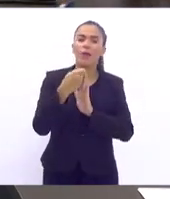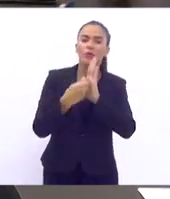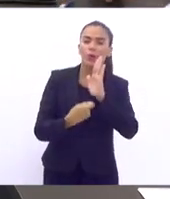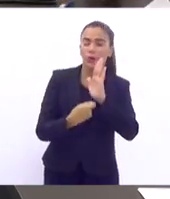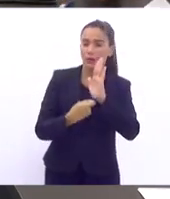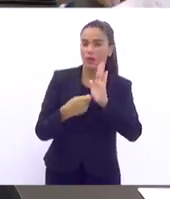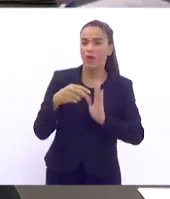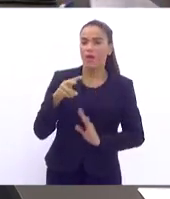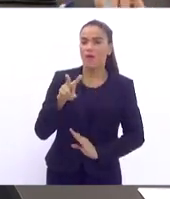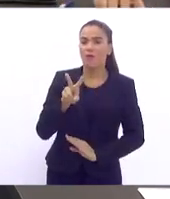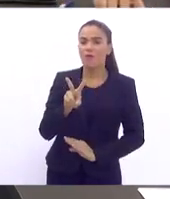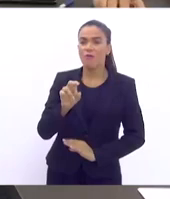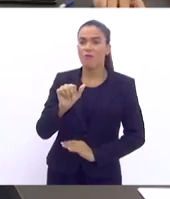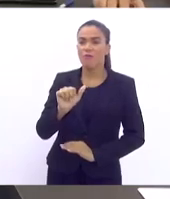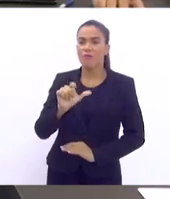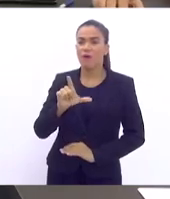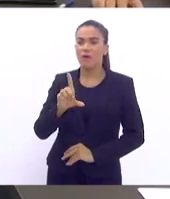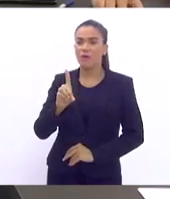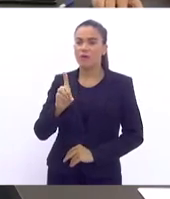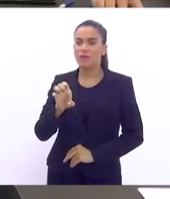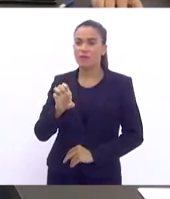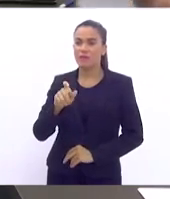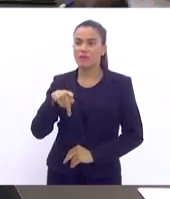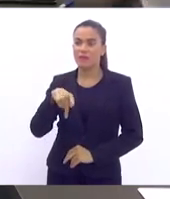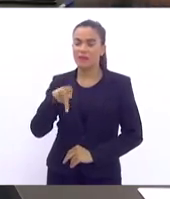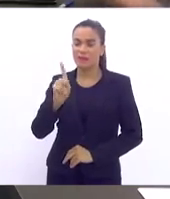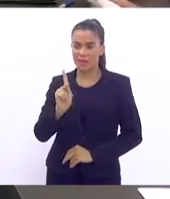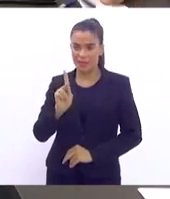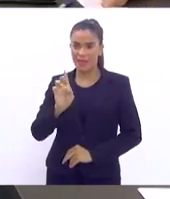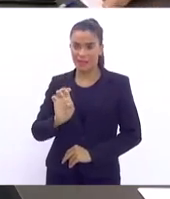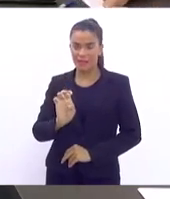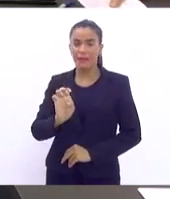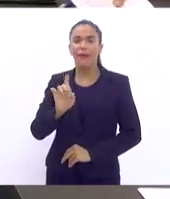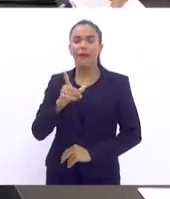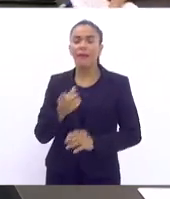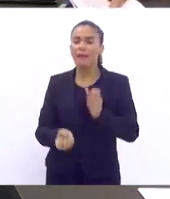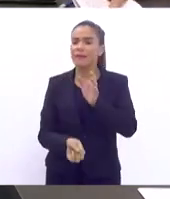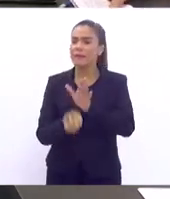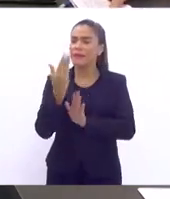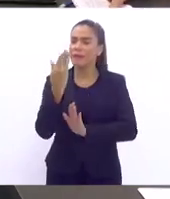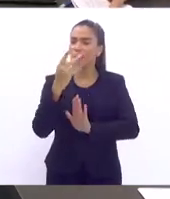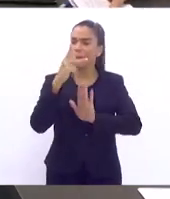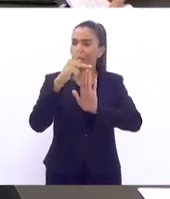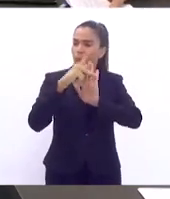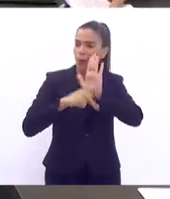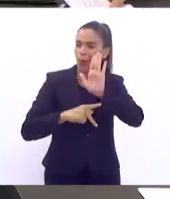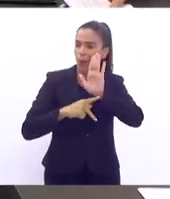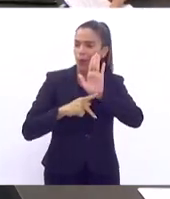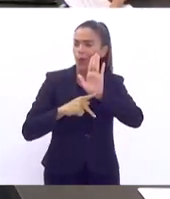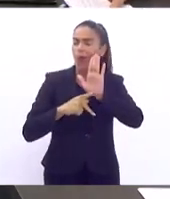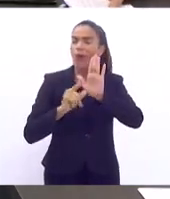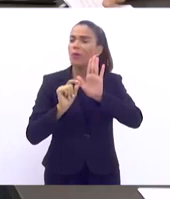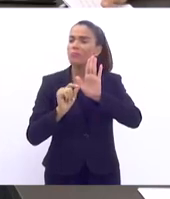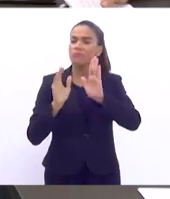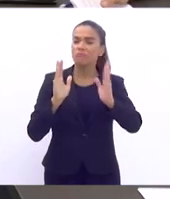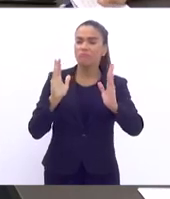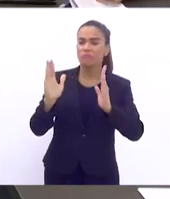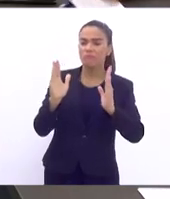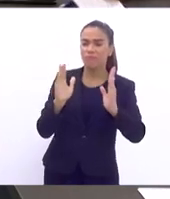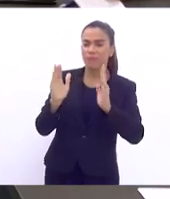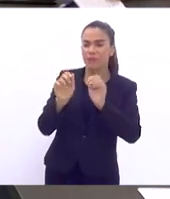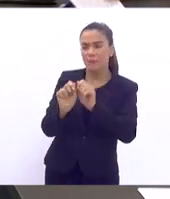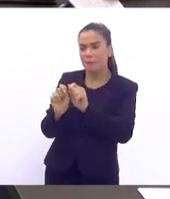waldeck Carneiro porque na realidade ele cria um protocolo de manejo em épocas de